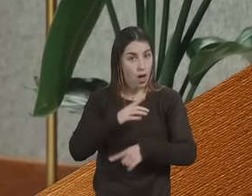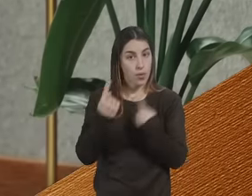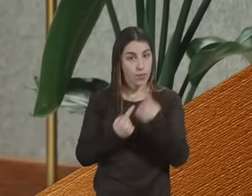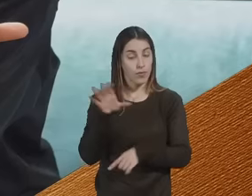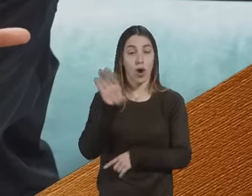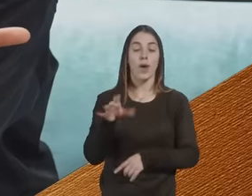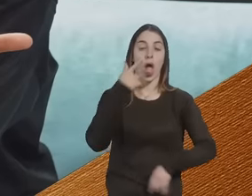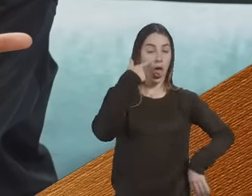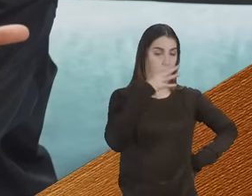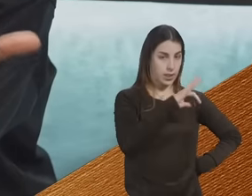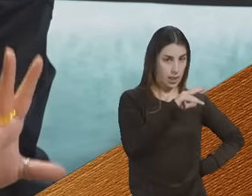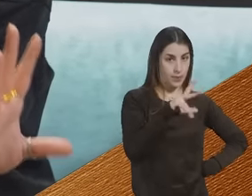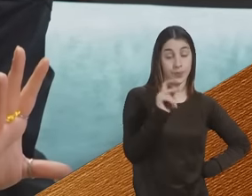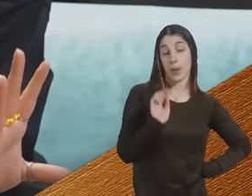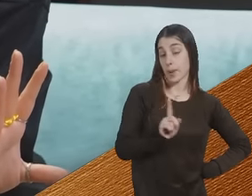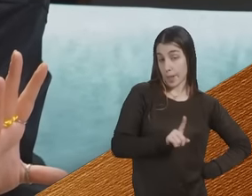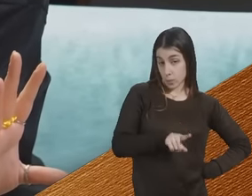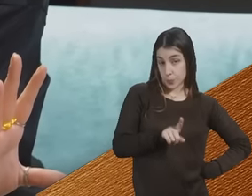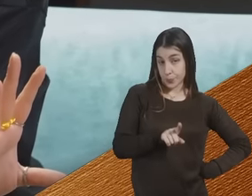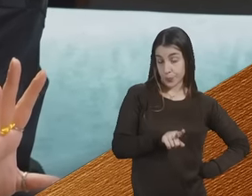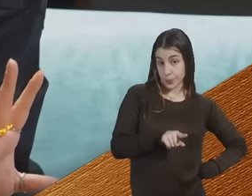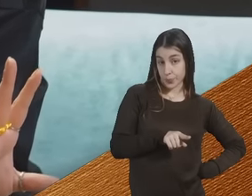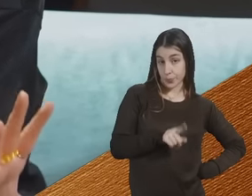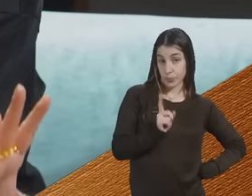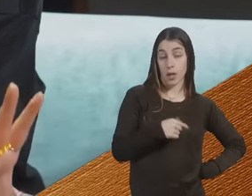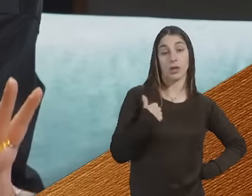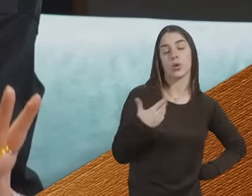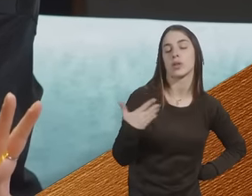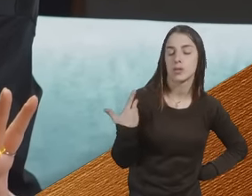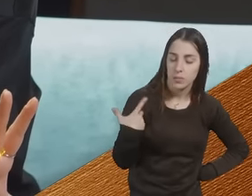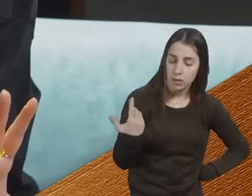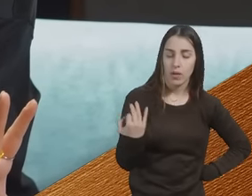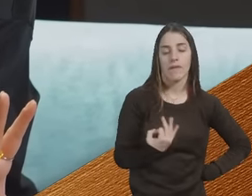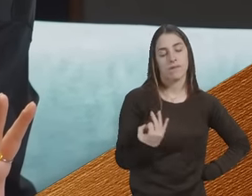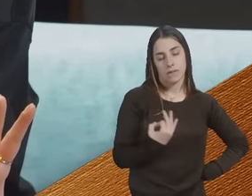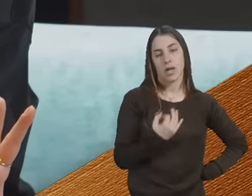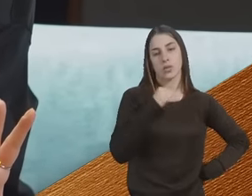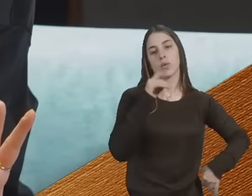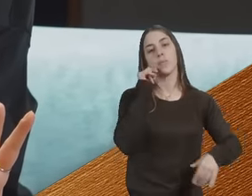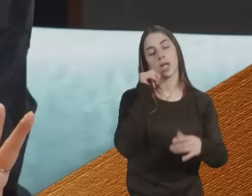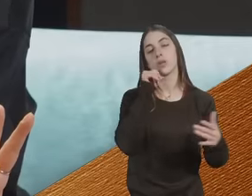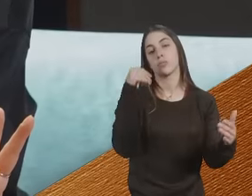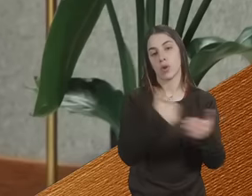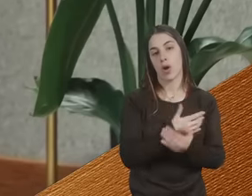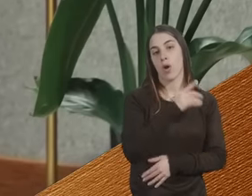Olha, Célia, em primeiro lugar, eu lamento muito pelo sucedido. Muito obrigada.